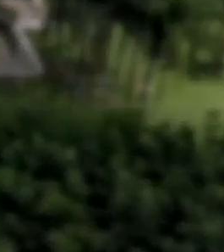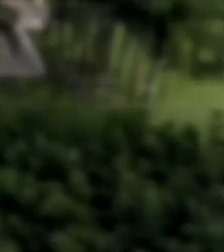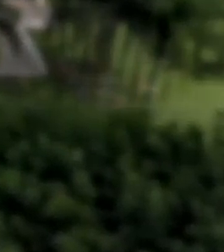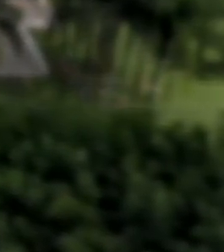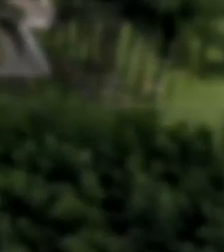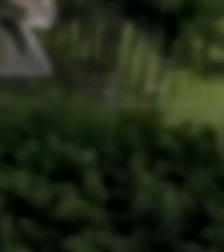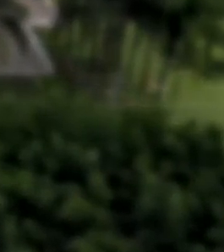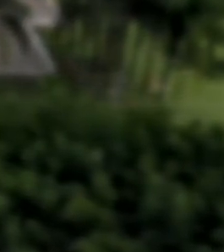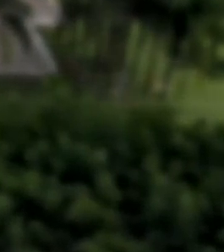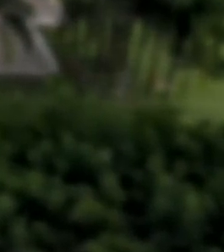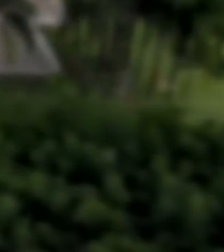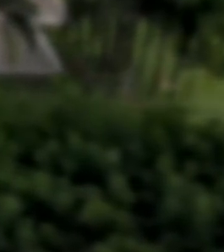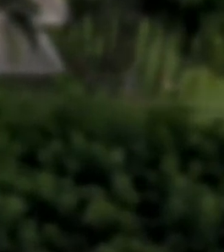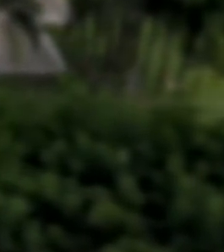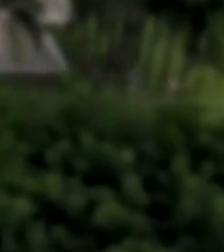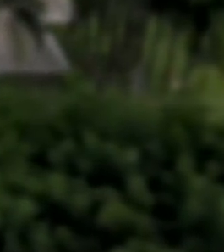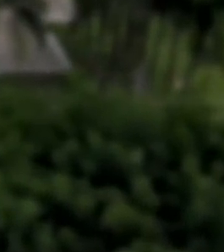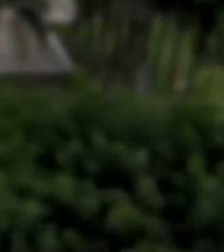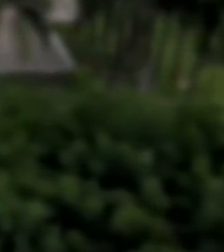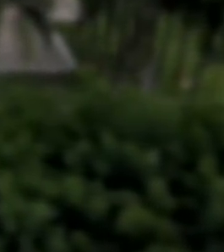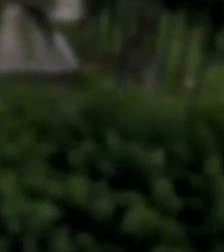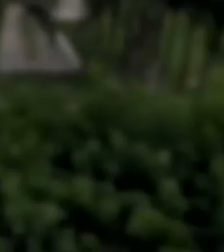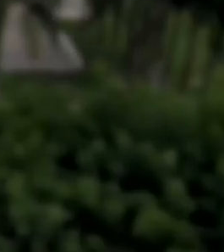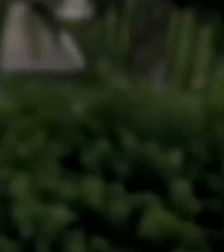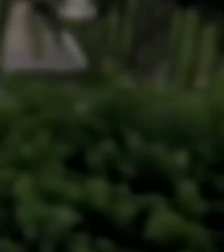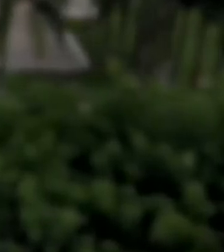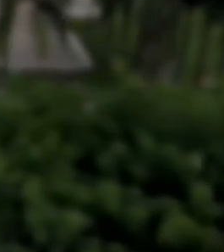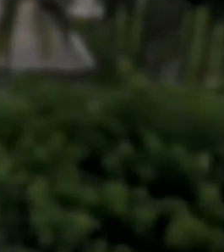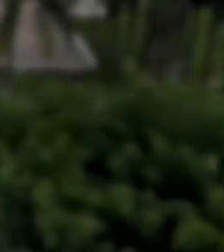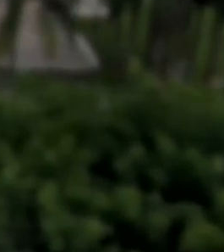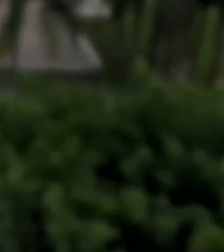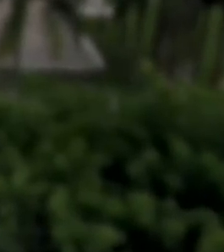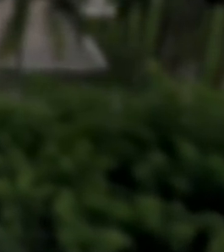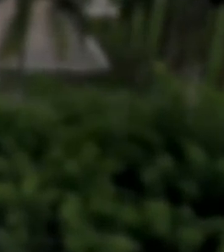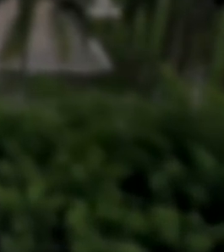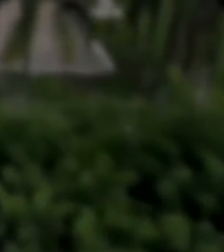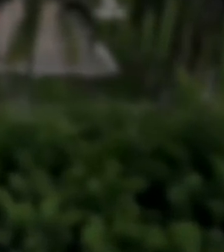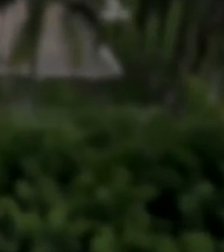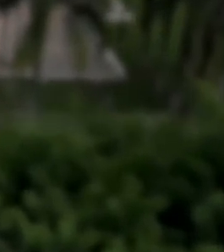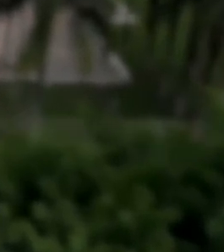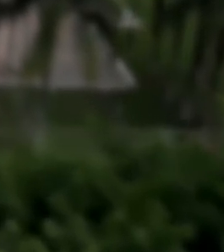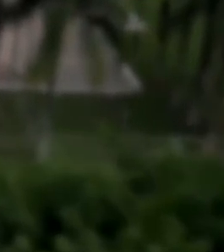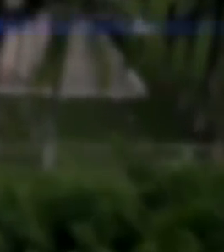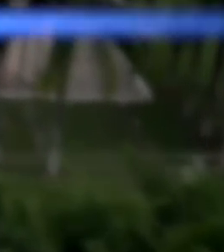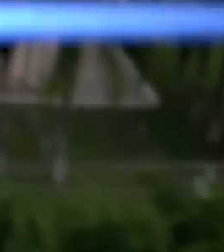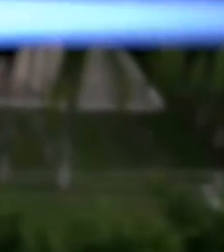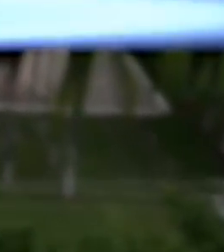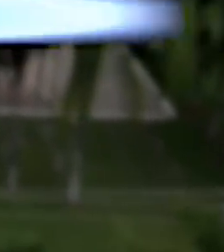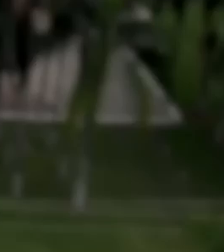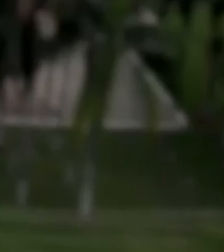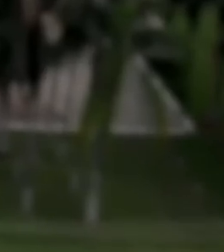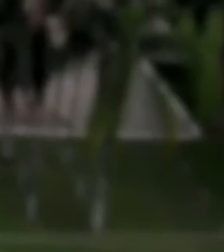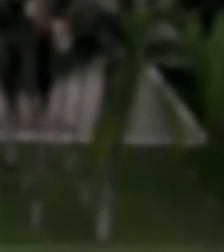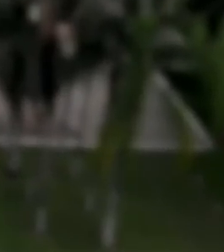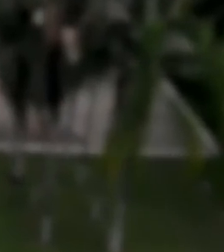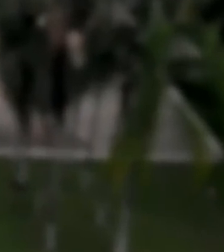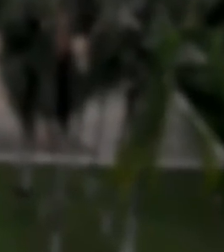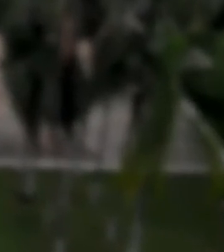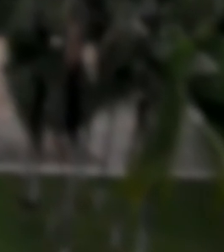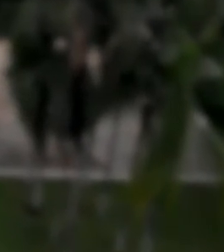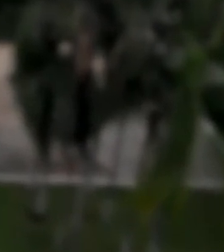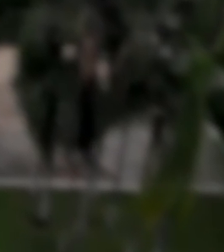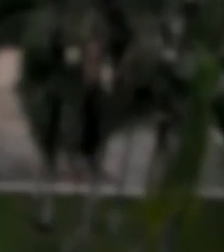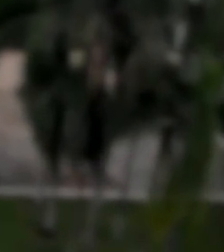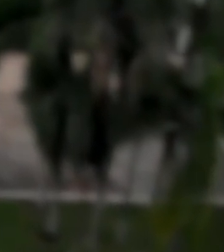Sejam bem-vindos à Igreja Memorial Batista. Iniciaremos em alguns instantes mais um culto a Deus. Antes, fique atento a